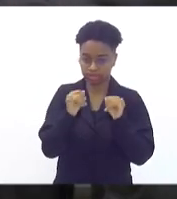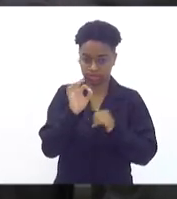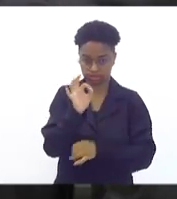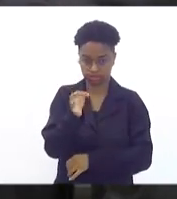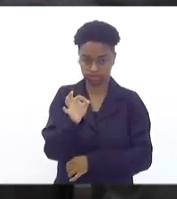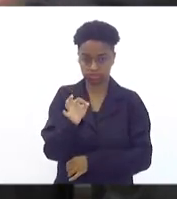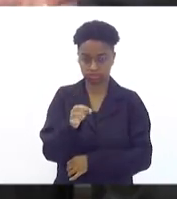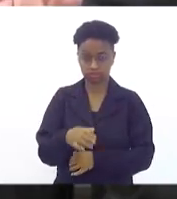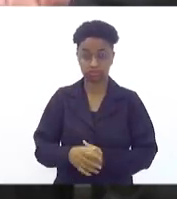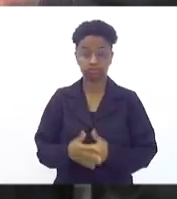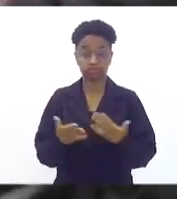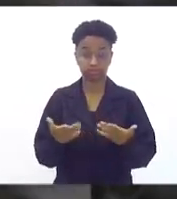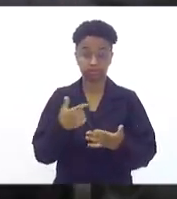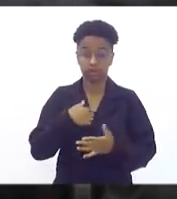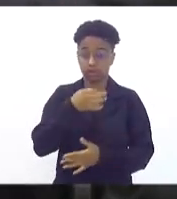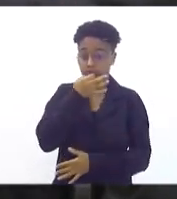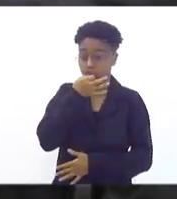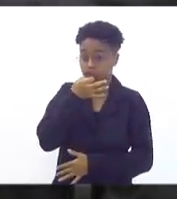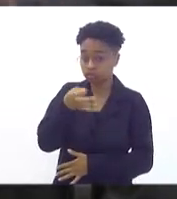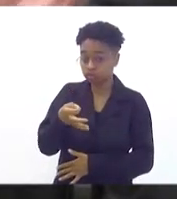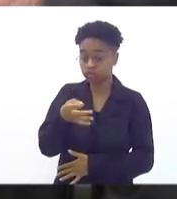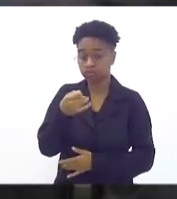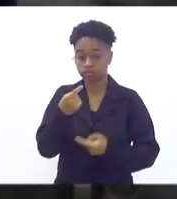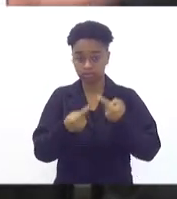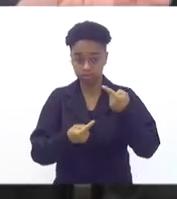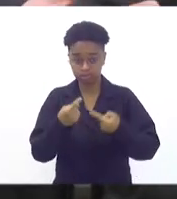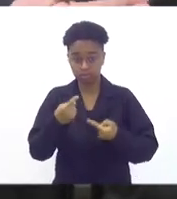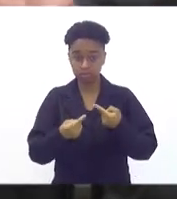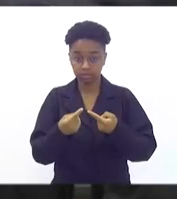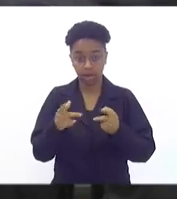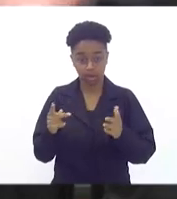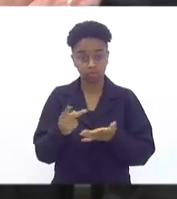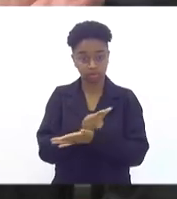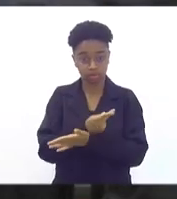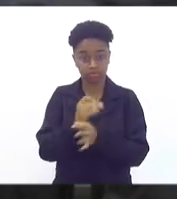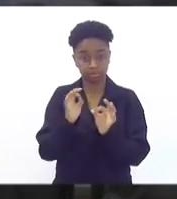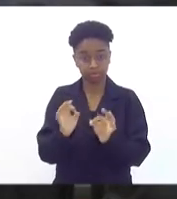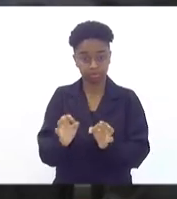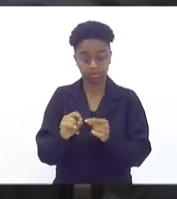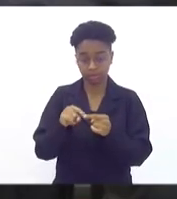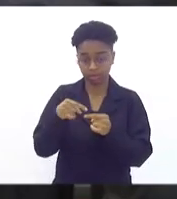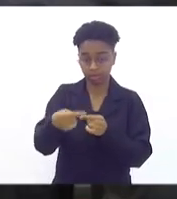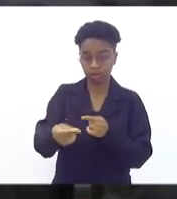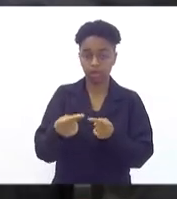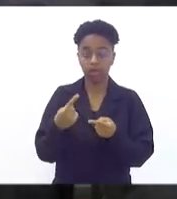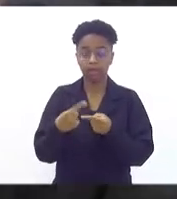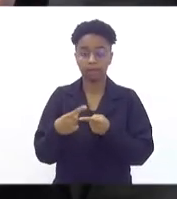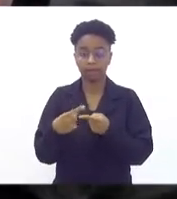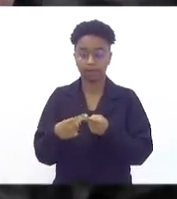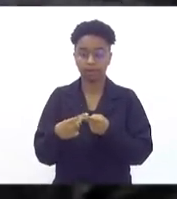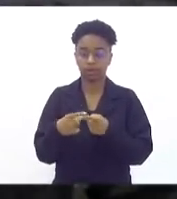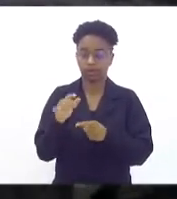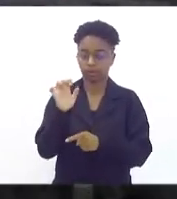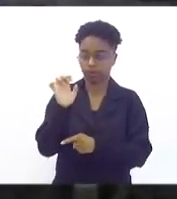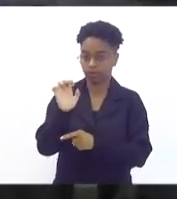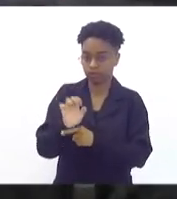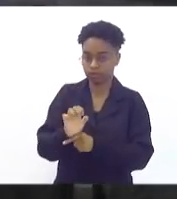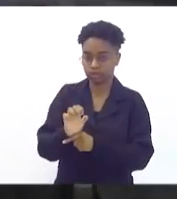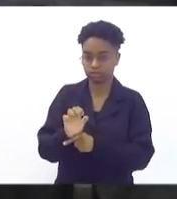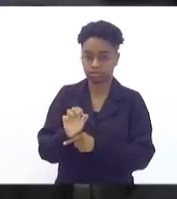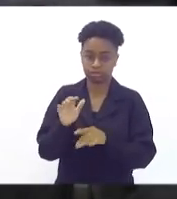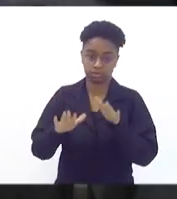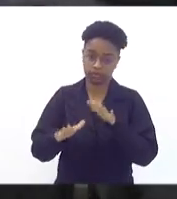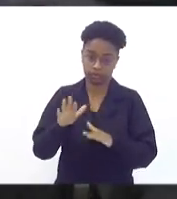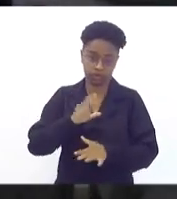Eu sugiro que esse debate possa ser feito posteriormente mesmo que o estado não seja